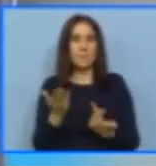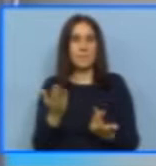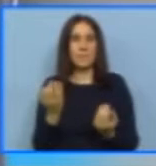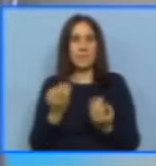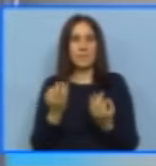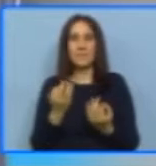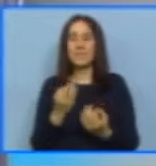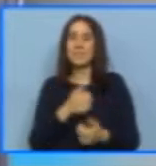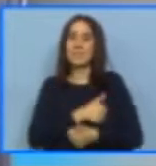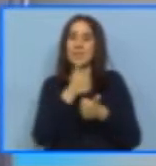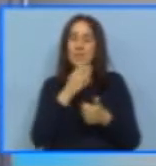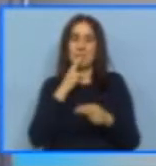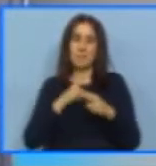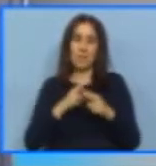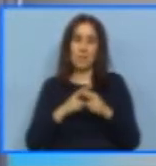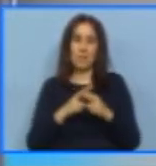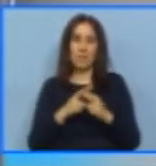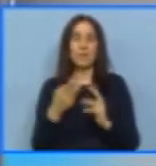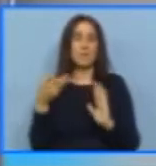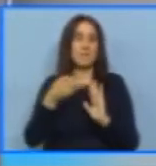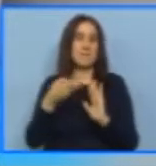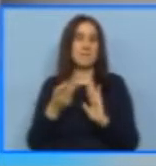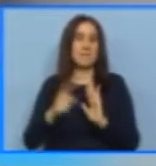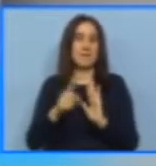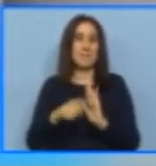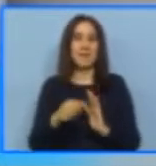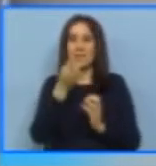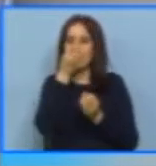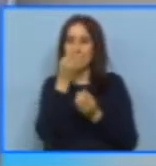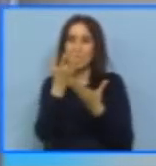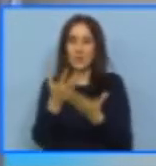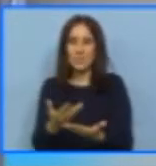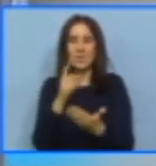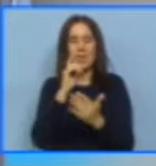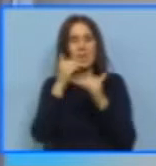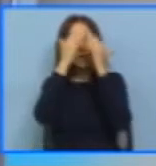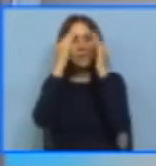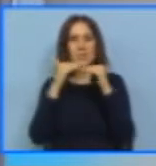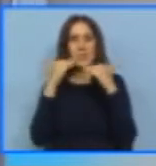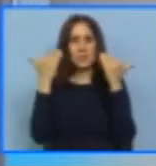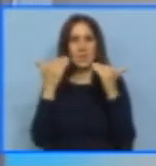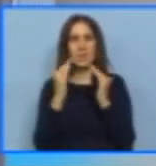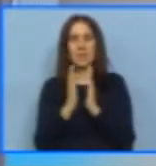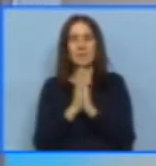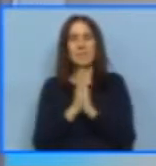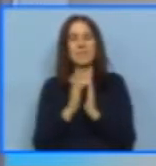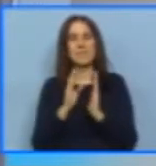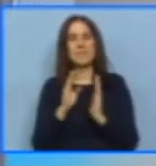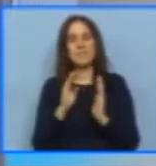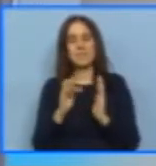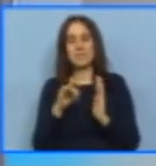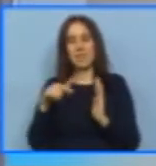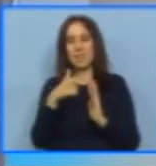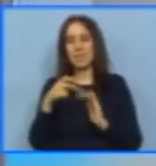própria cidade de Roma, quando vai várias vezes levar flores a Nossa Senhora na Basílica de Santa Maria Maior, quer depois